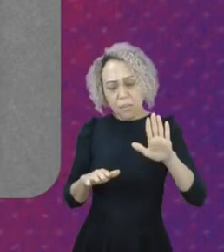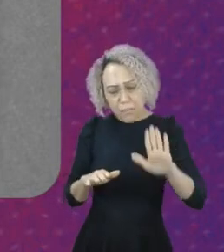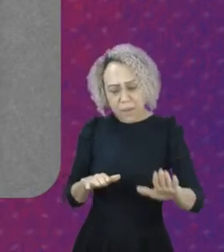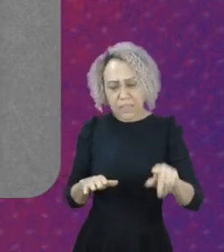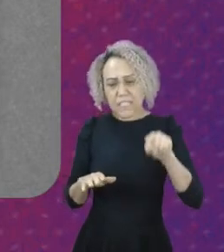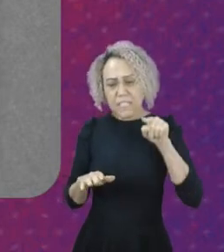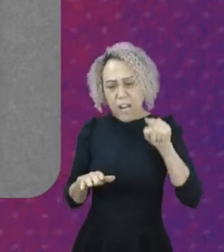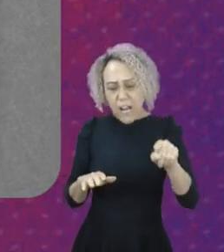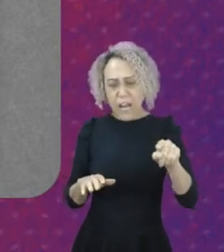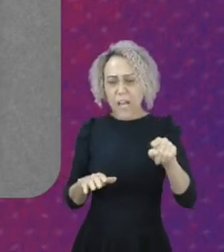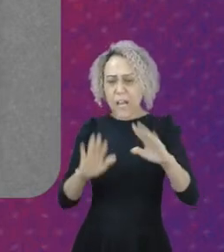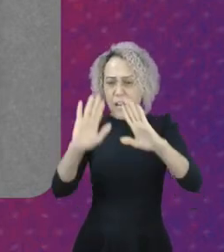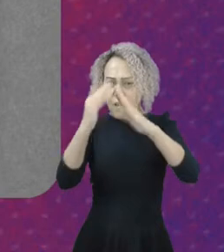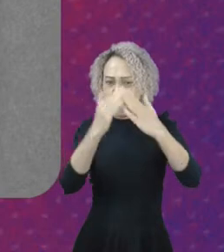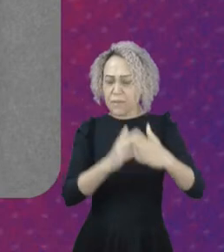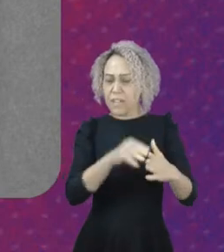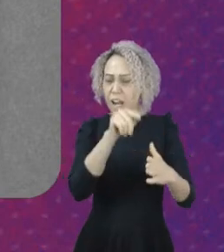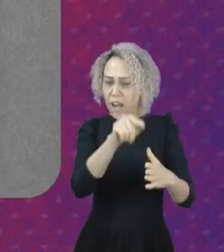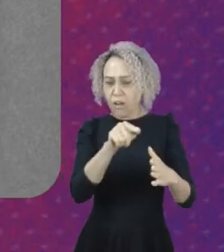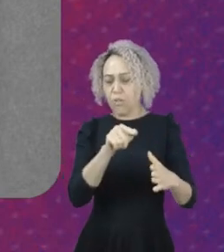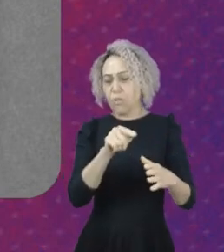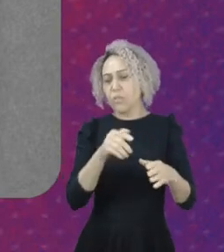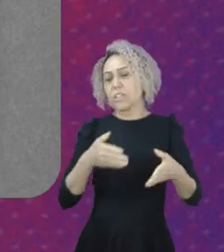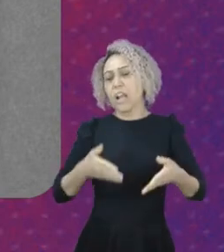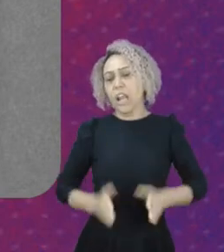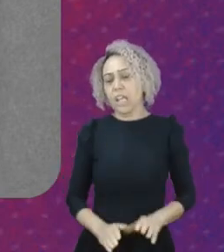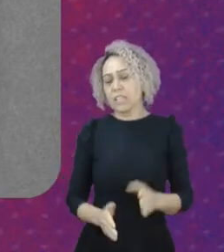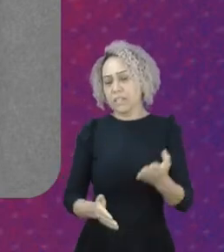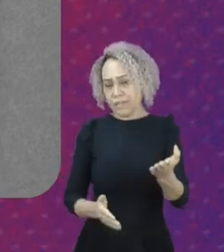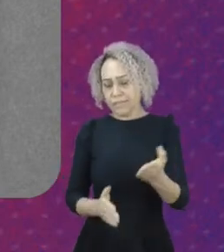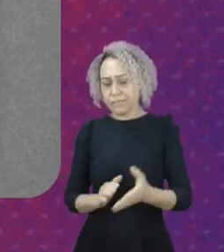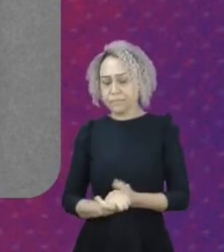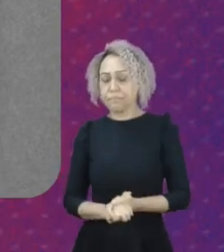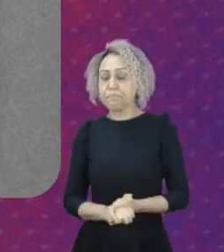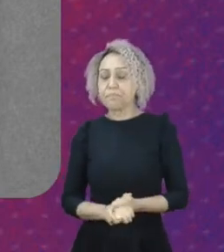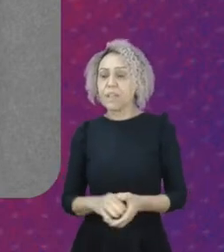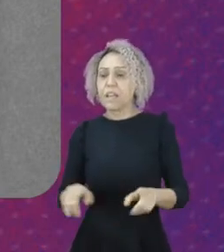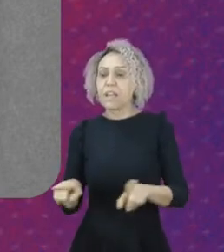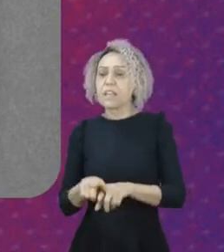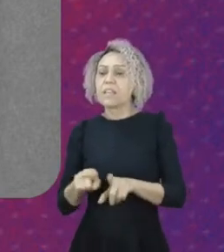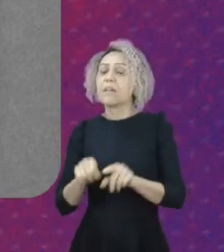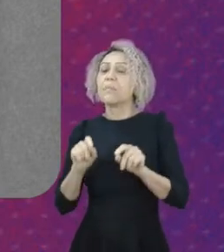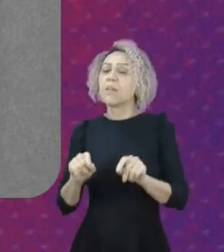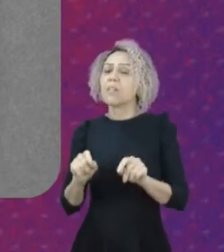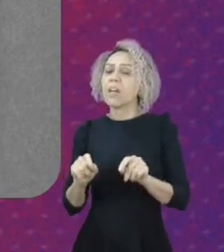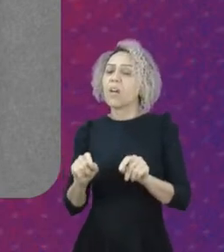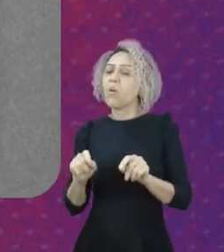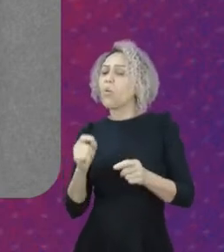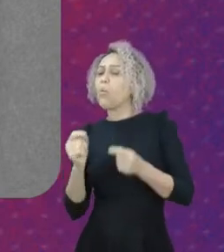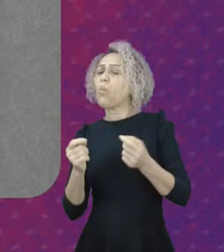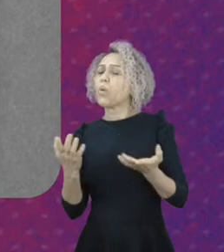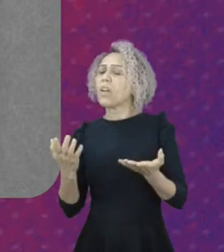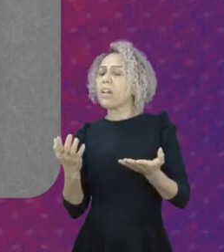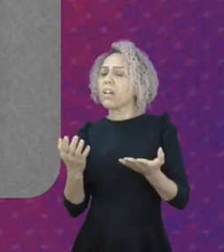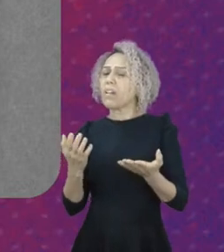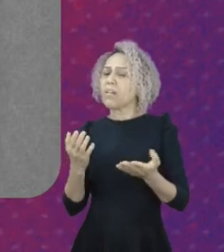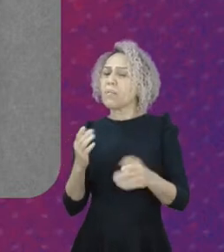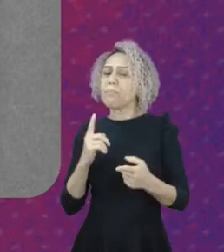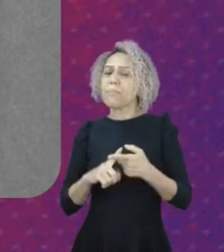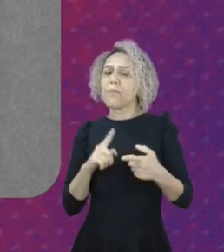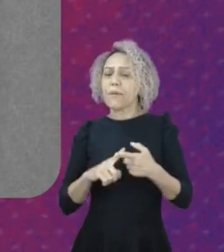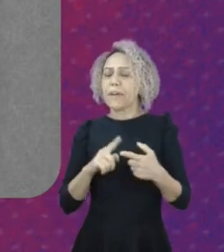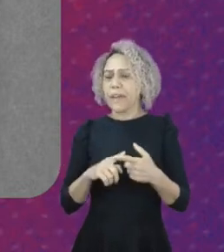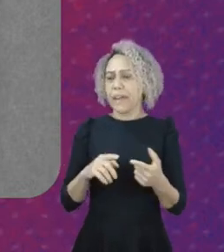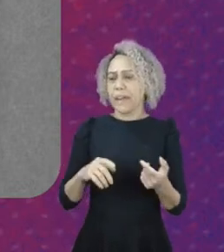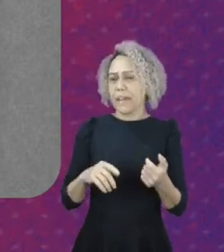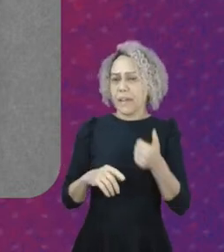nasceu. E aí eu trago também o que determina esse padrão, né? Então, como as mamães, né,